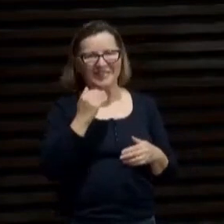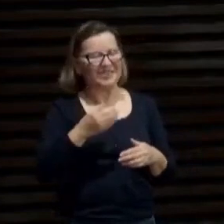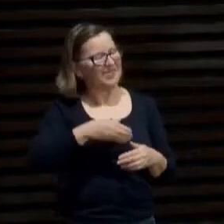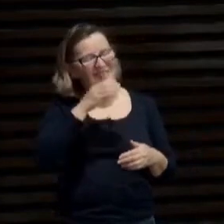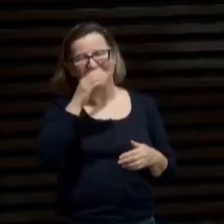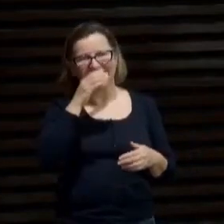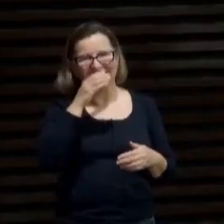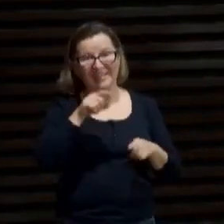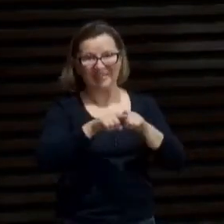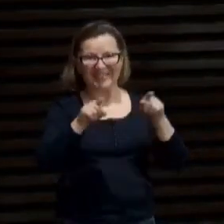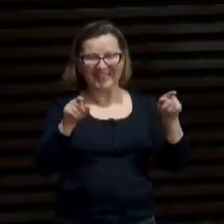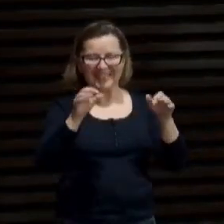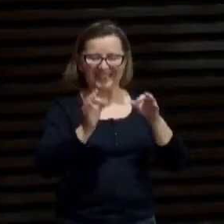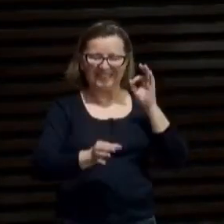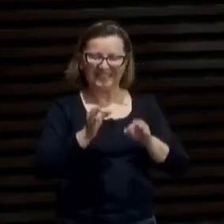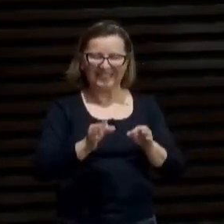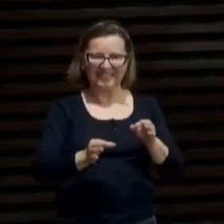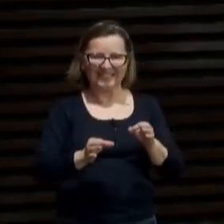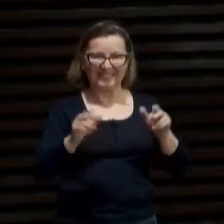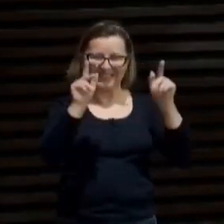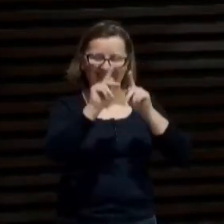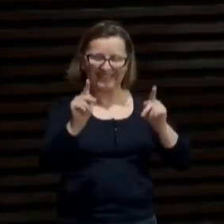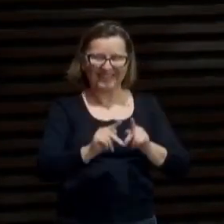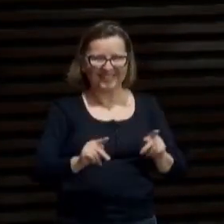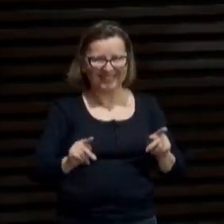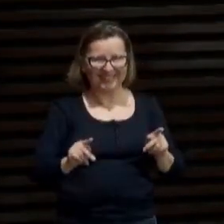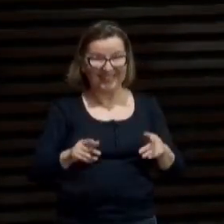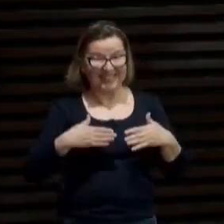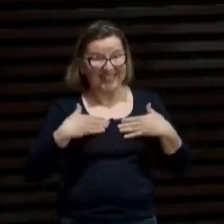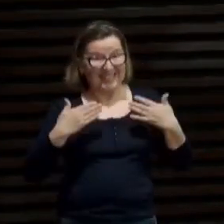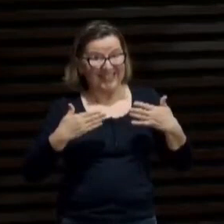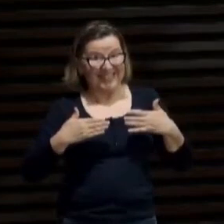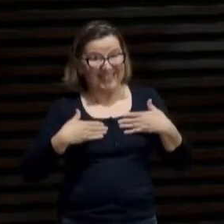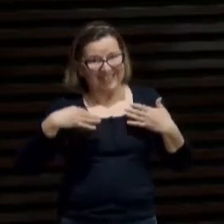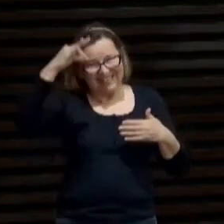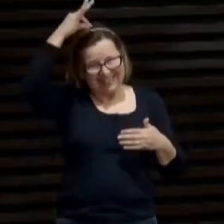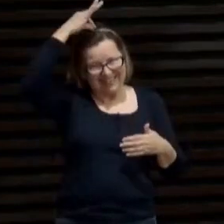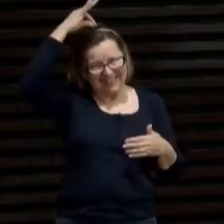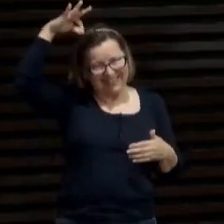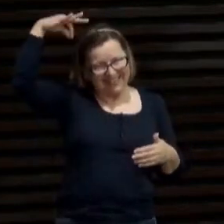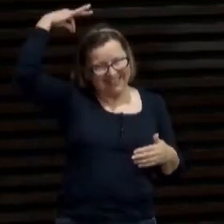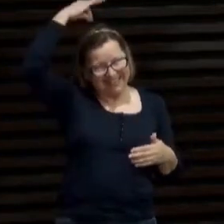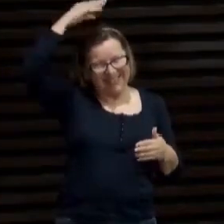nem bebida, mas justiça e paz e alegria no Espírito Santo.